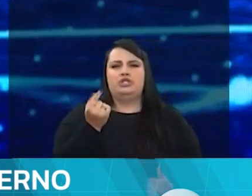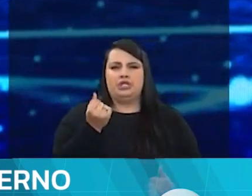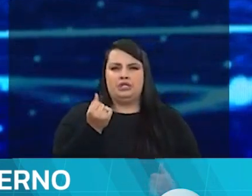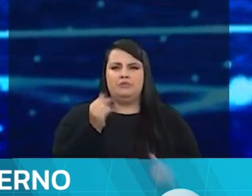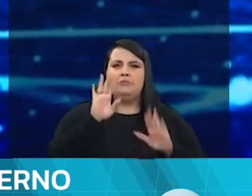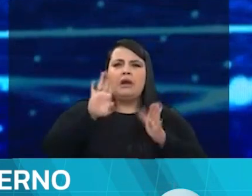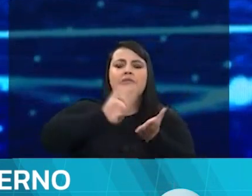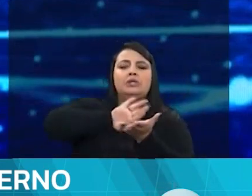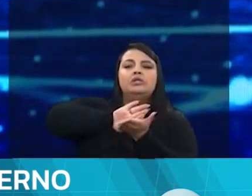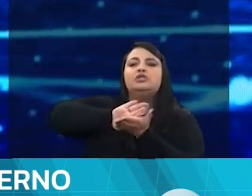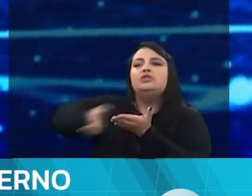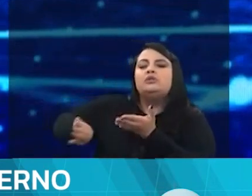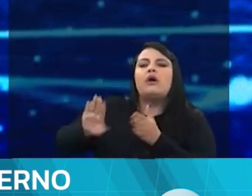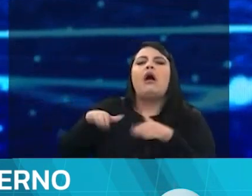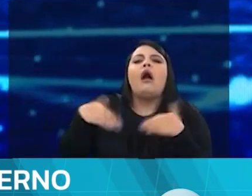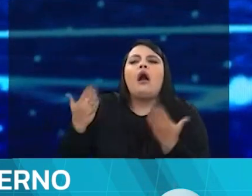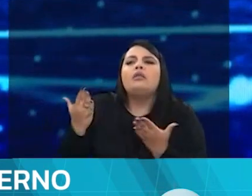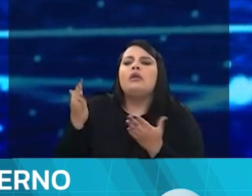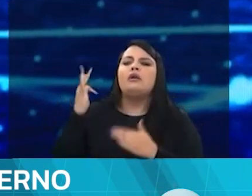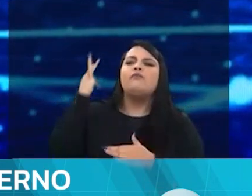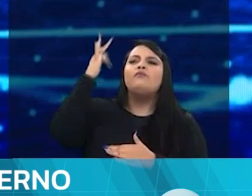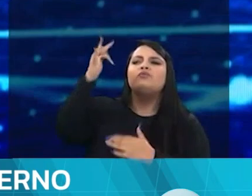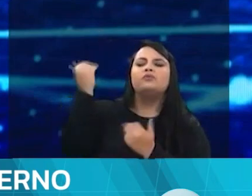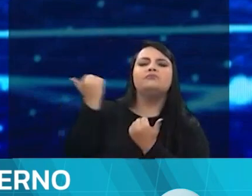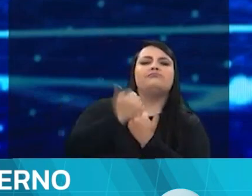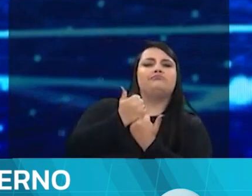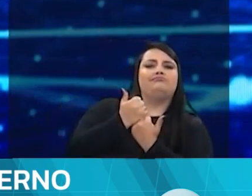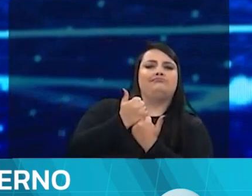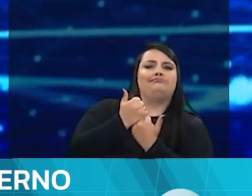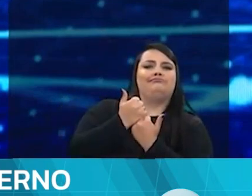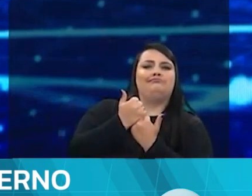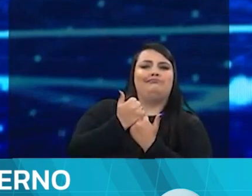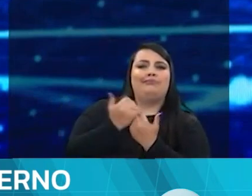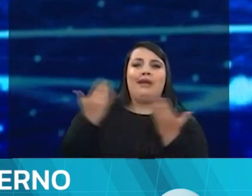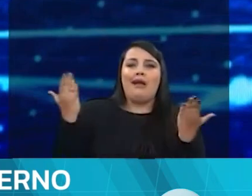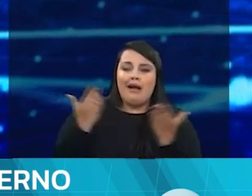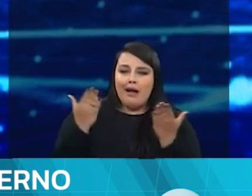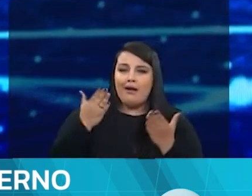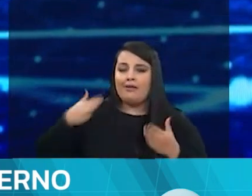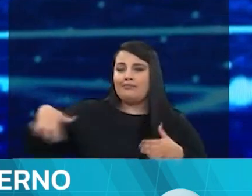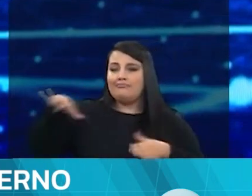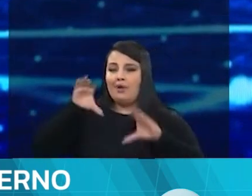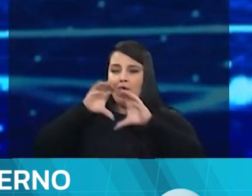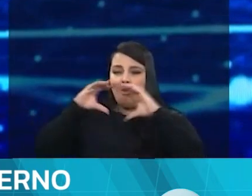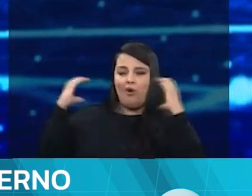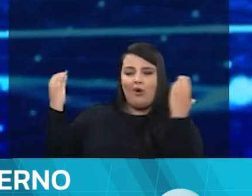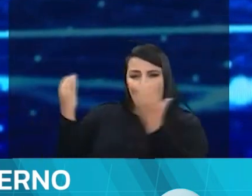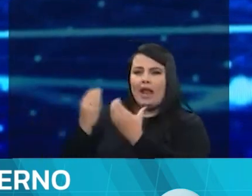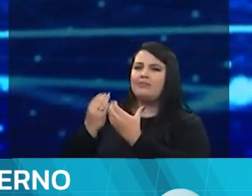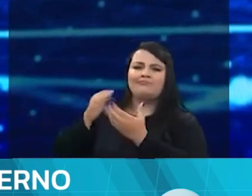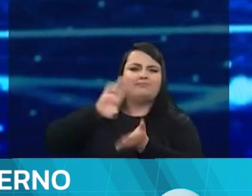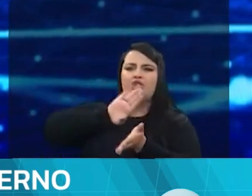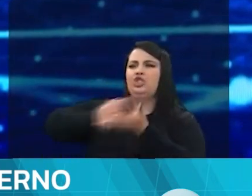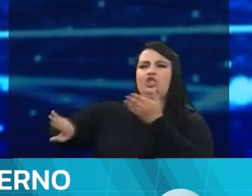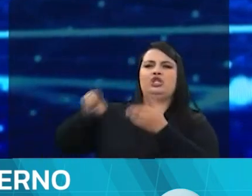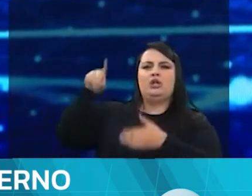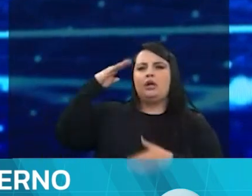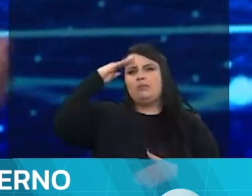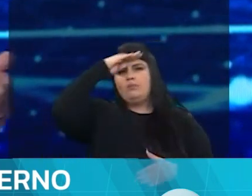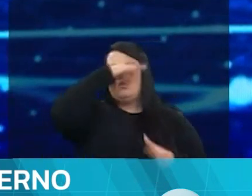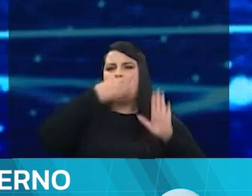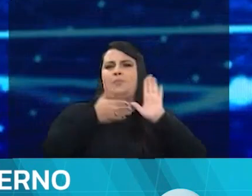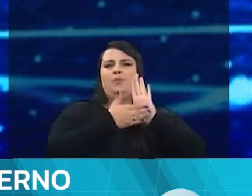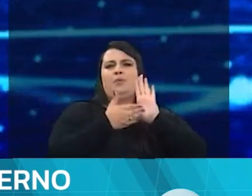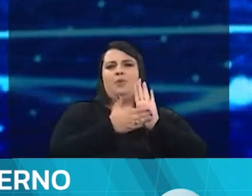que previa a reposição. E agora o Congresso vai derrubar o veto do Bolsonaro, porque a promessa foi reduzir o imposto,